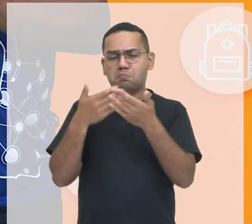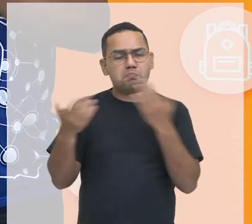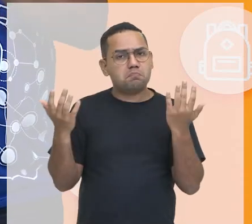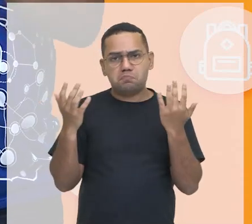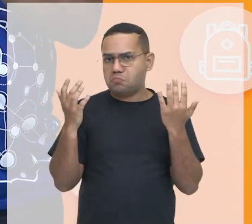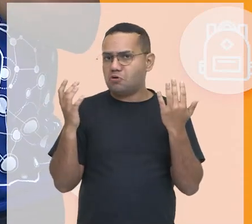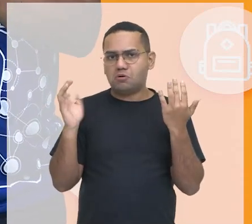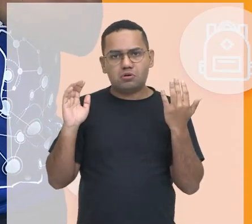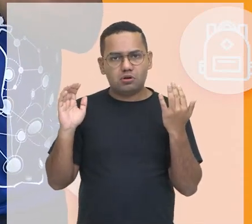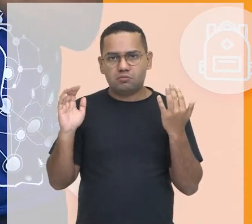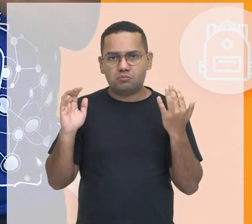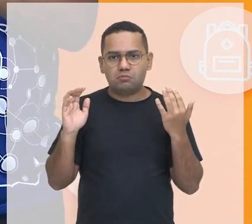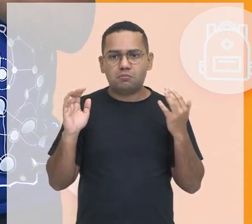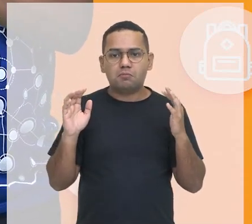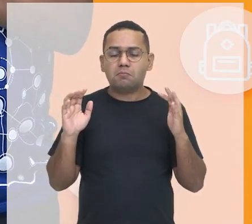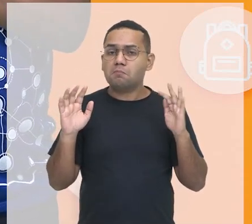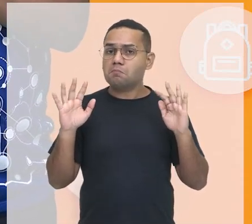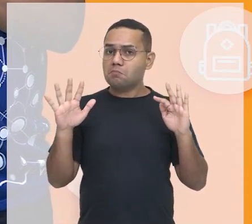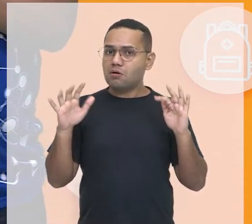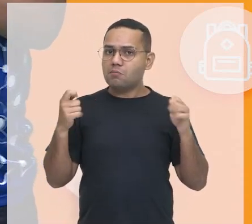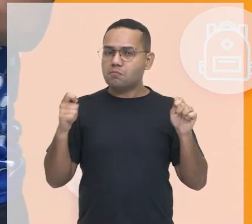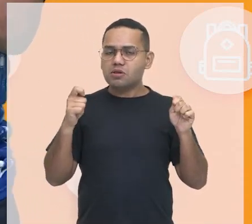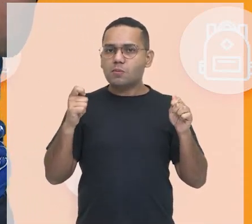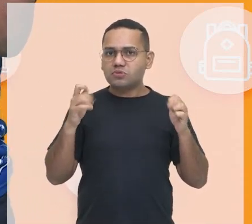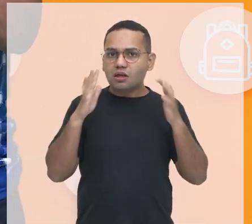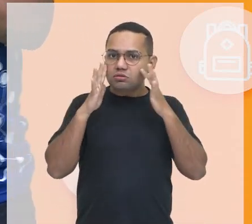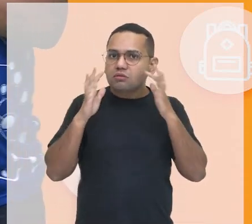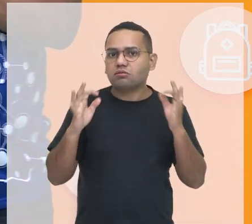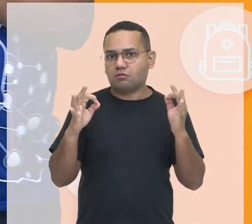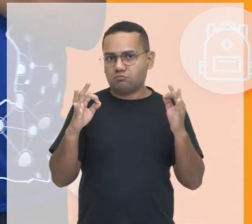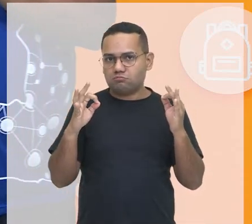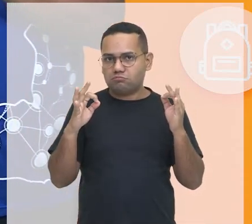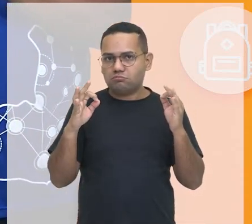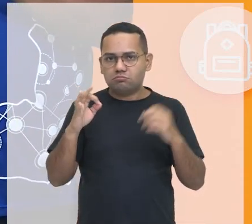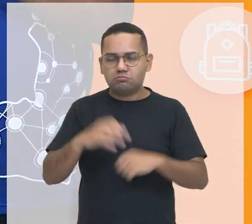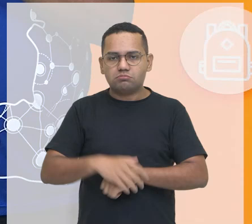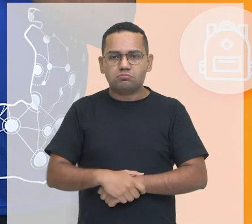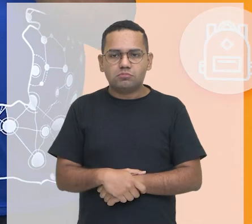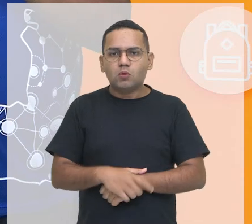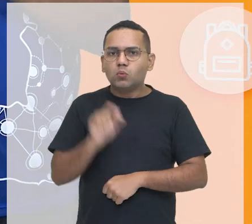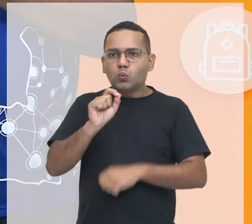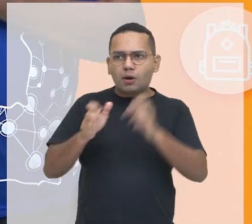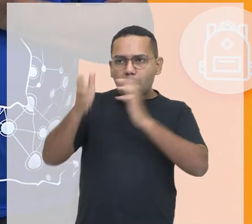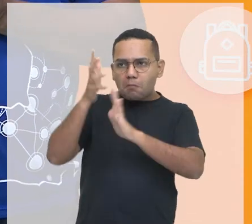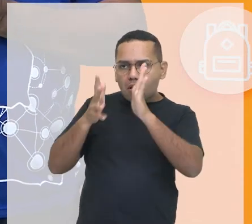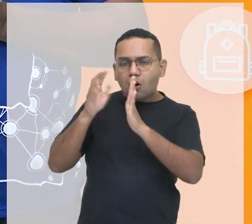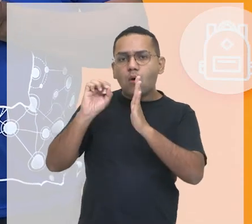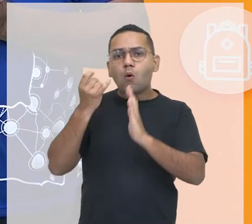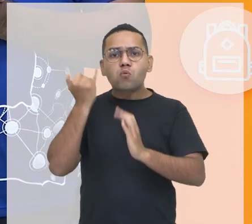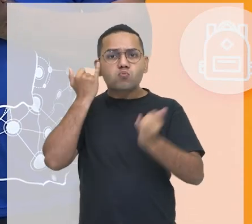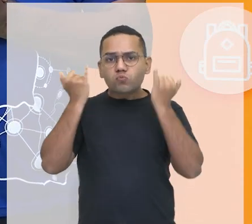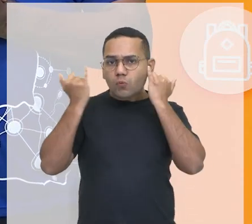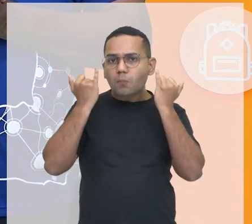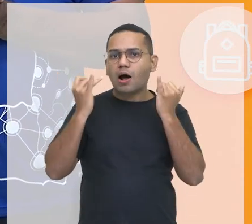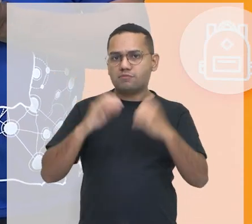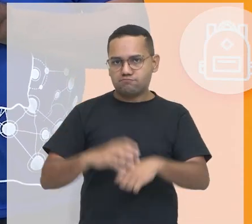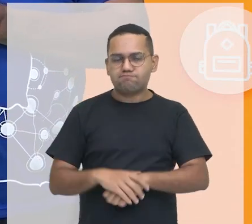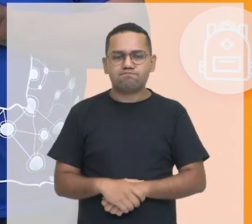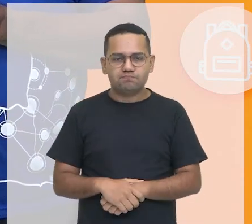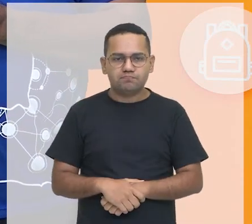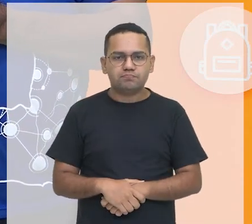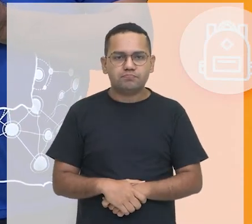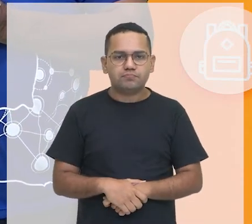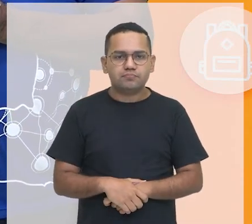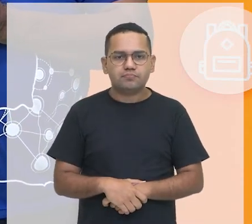Então, nós temos que estar atentos quando nós ouvimos falar certas coisas, tá bom? Então, vamos ver aqui a relação entre direitos humanos e